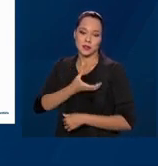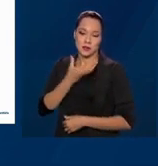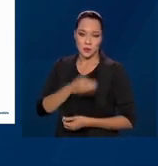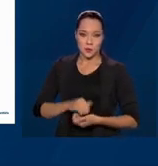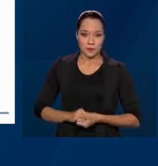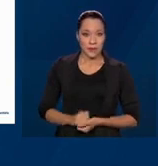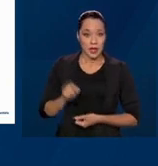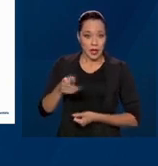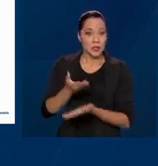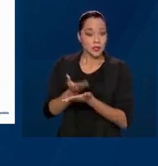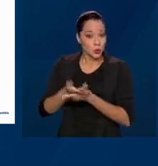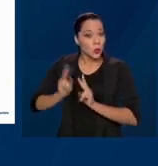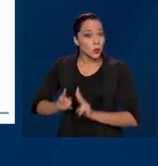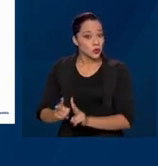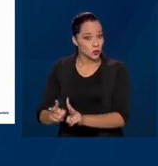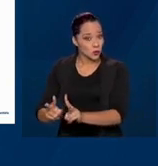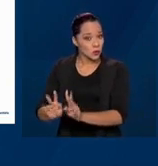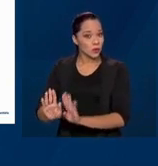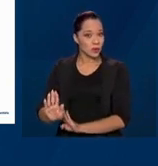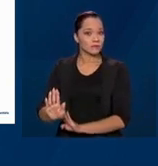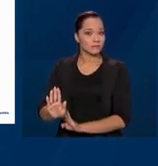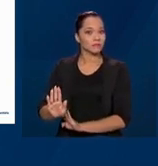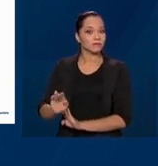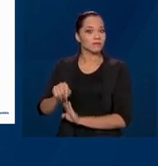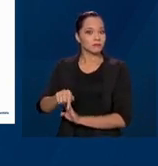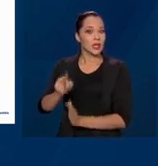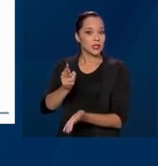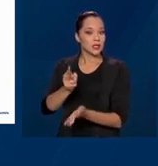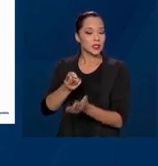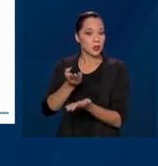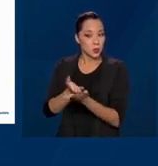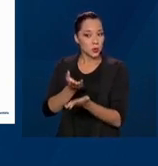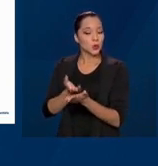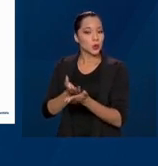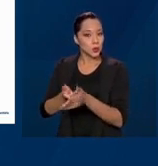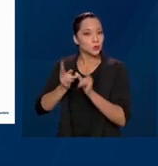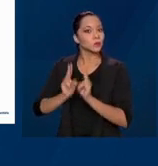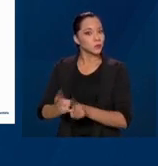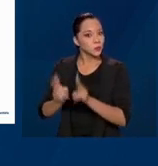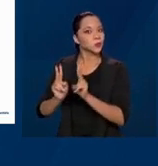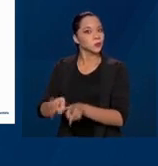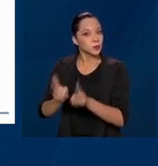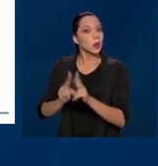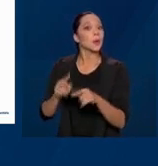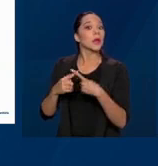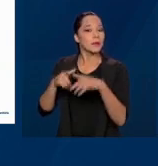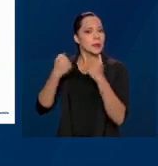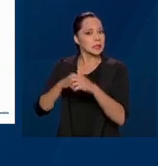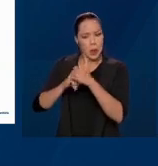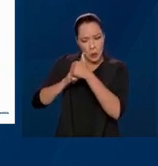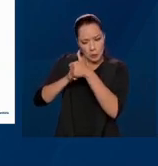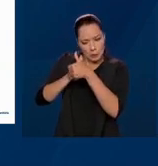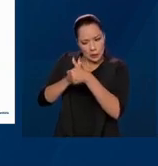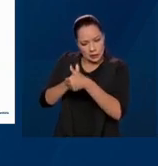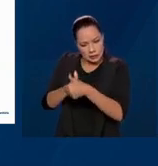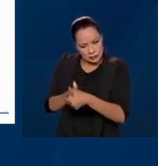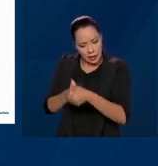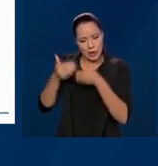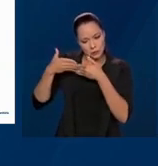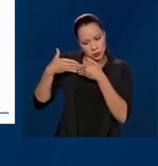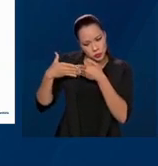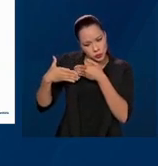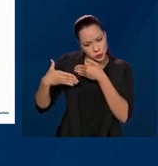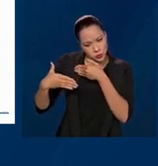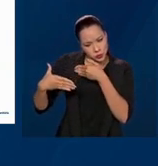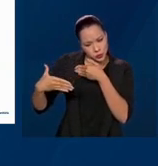ainda está em andamento. Esse estudo ainda é um estudo que demanda um acompanhamento de longo prazo, porque nós queremos saber